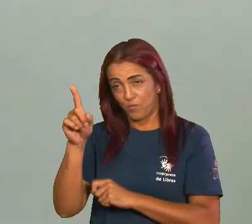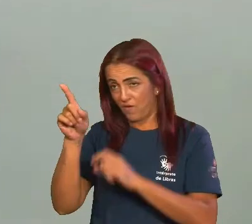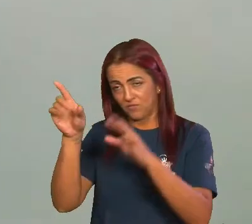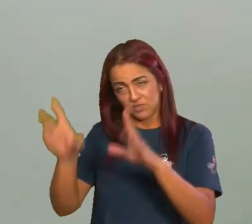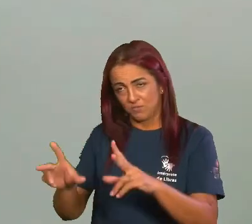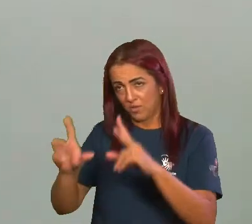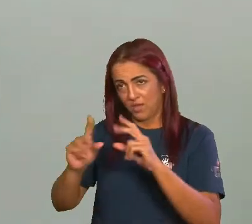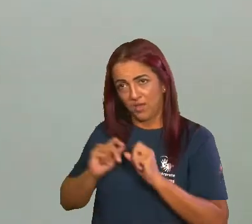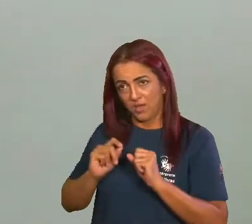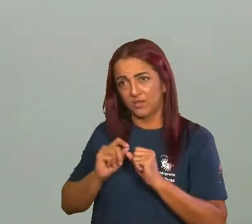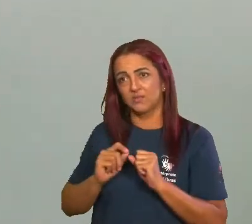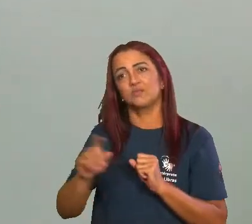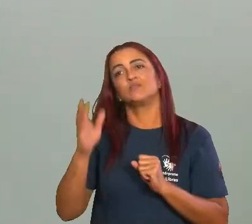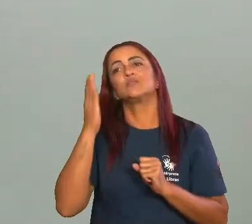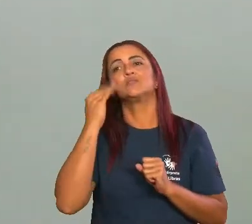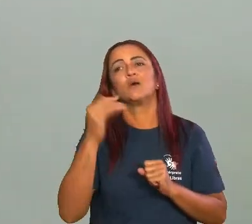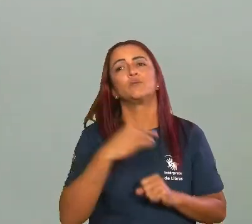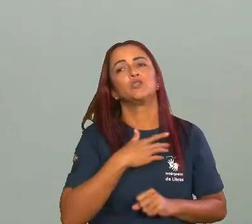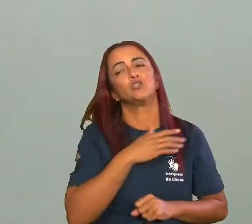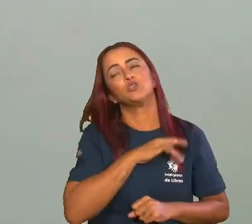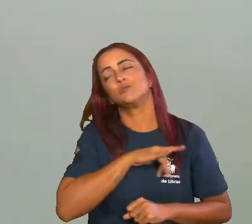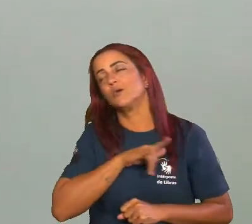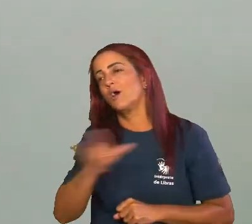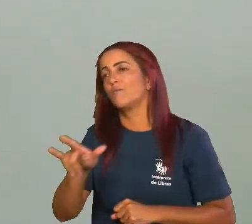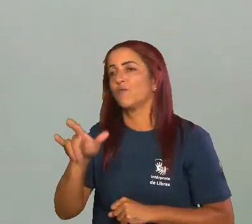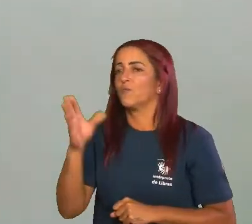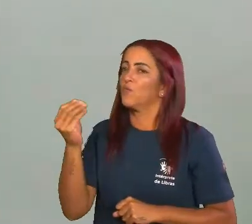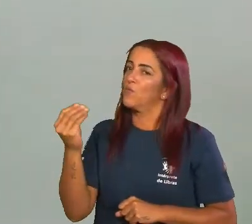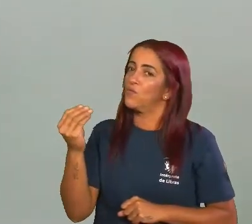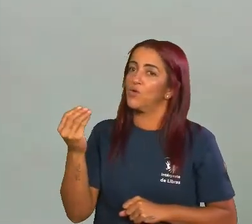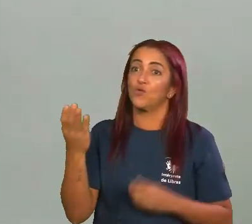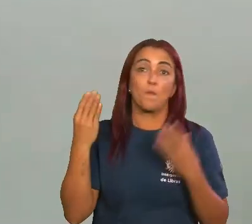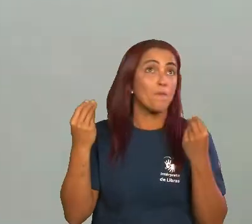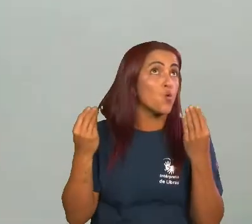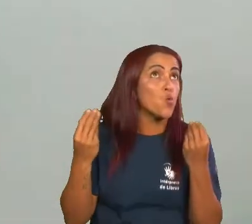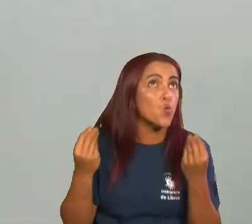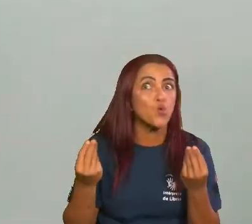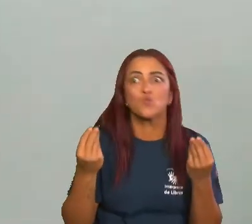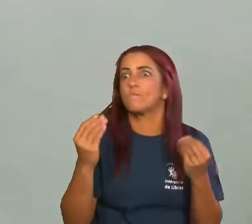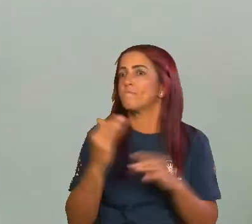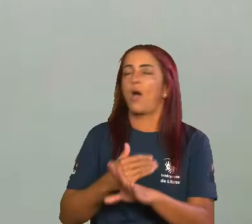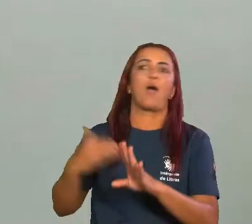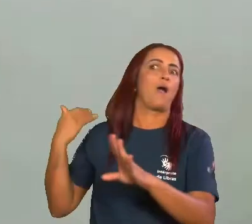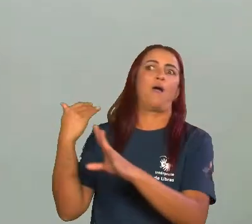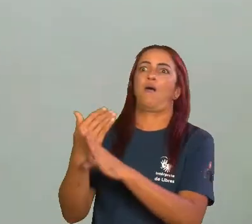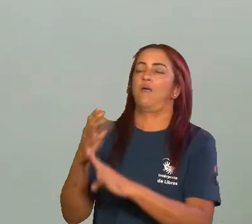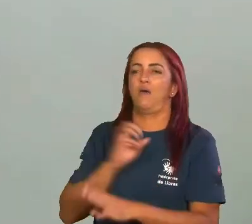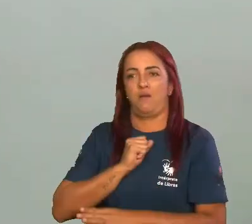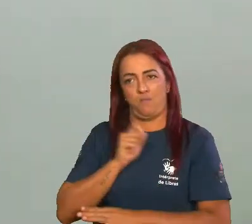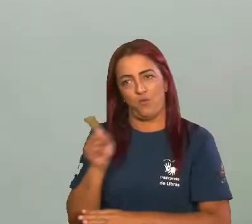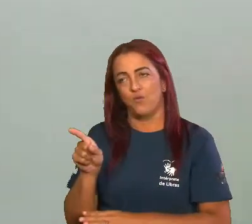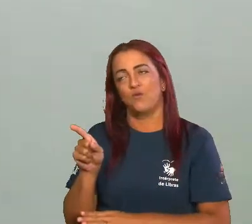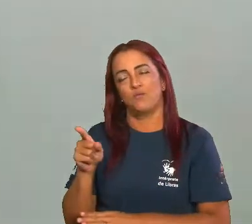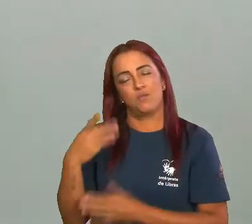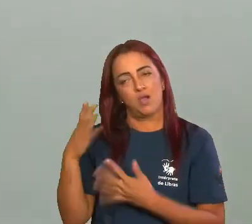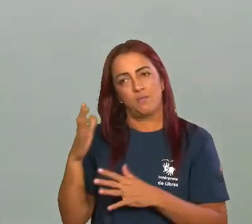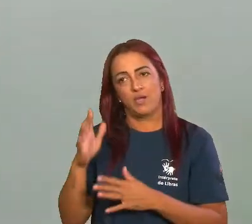merecedor. Quero que você saiba que eu te amo muito, mas muito, mas muito mesmo. Parabéns, meu